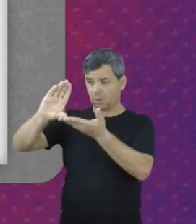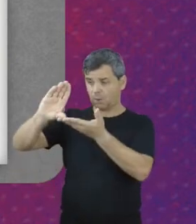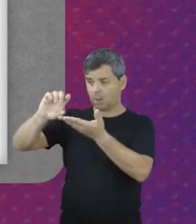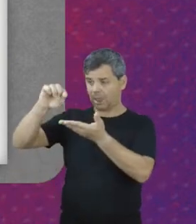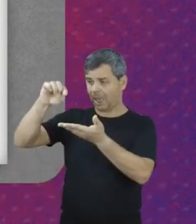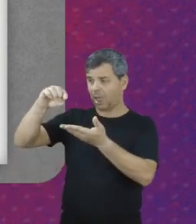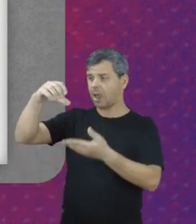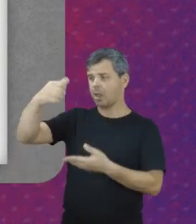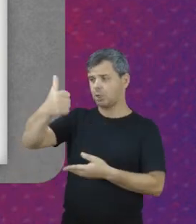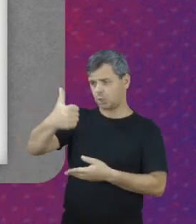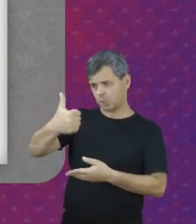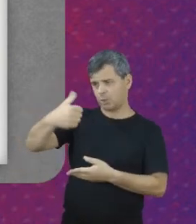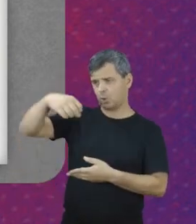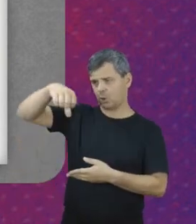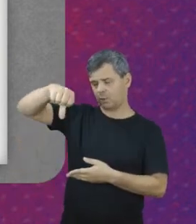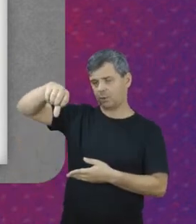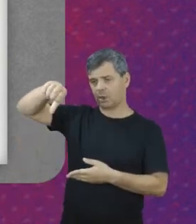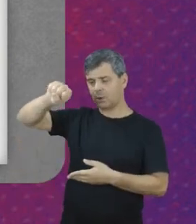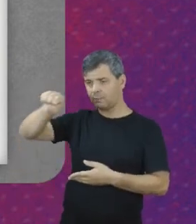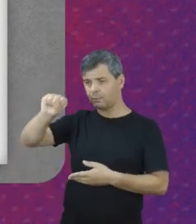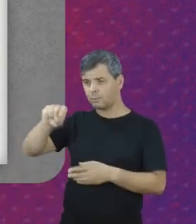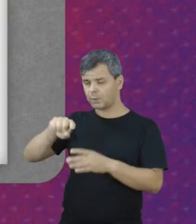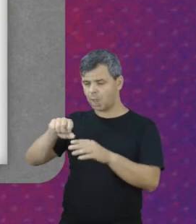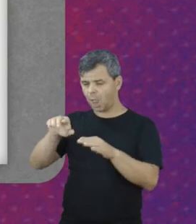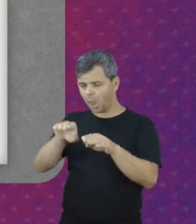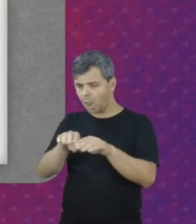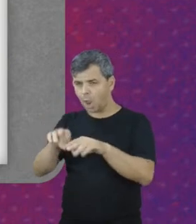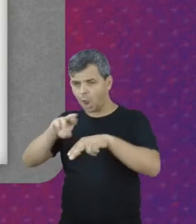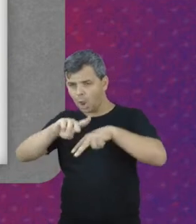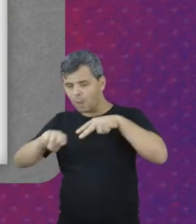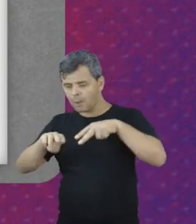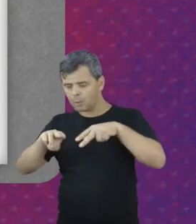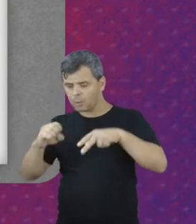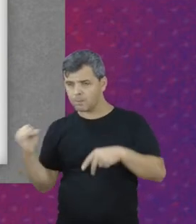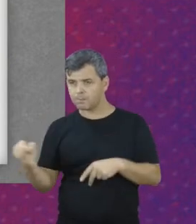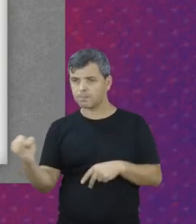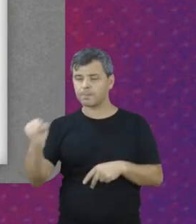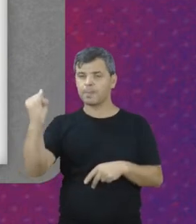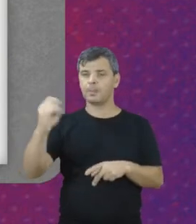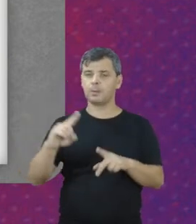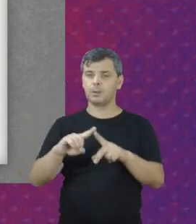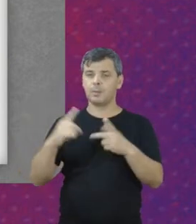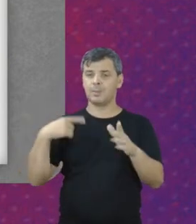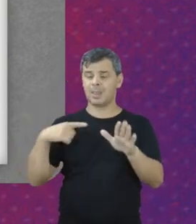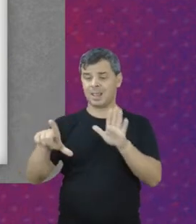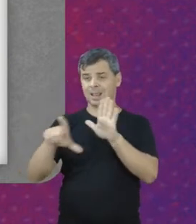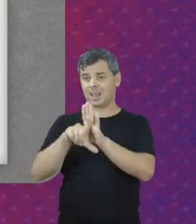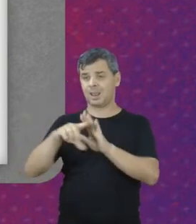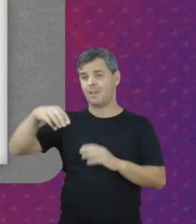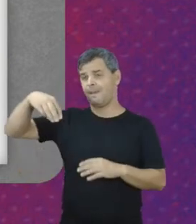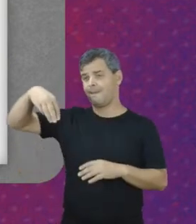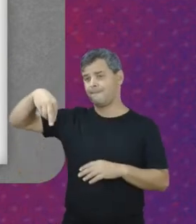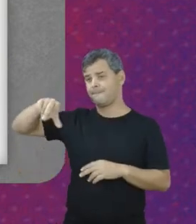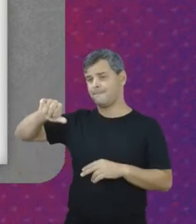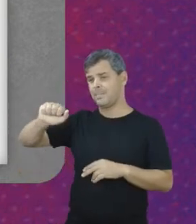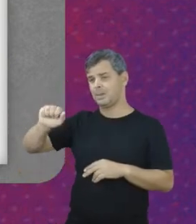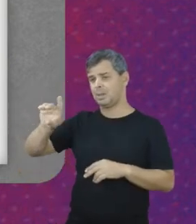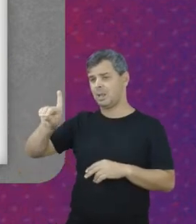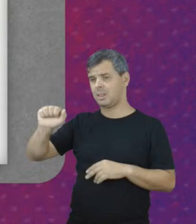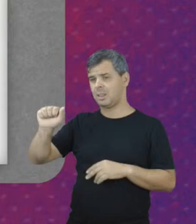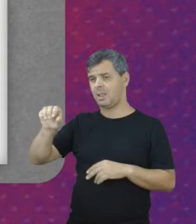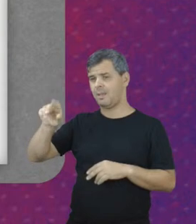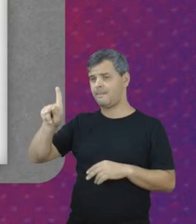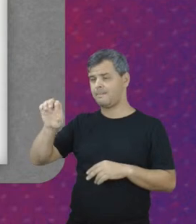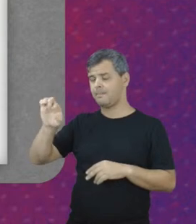88 colocou a igualdade de gênero como algo importante, né? E a Lei Maria da Penha de 2006, que foi a